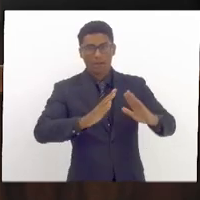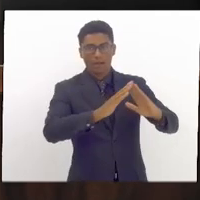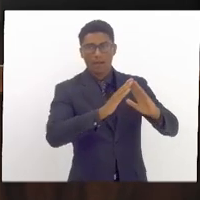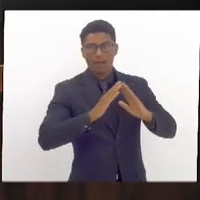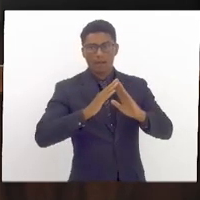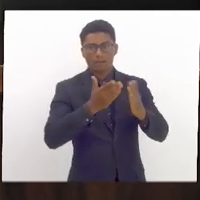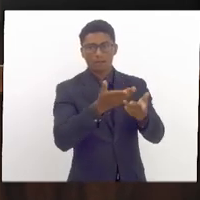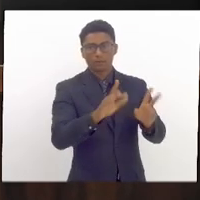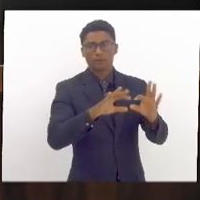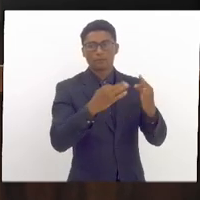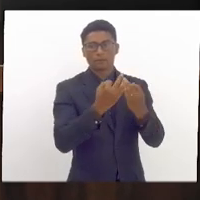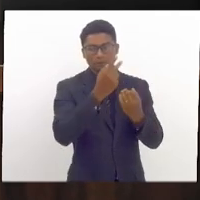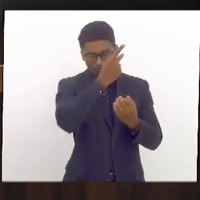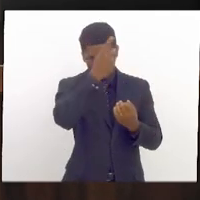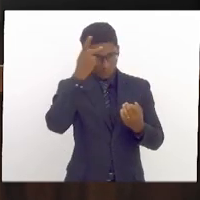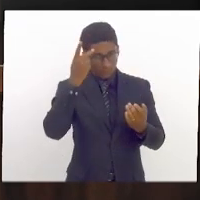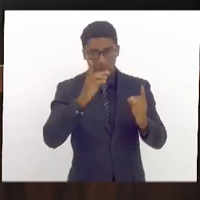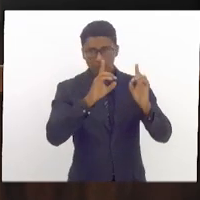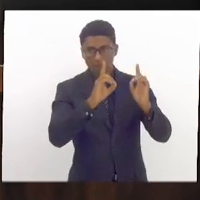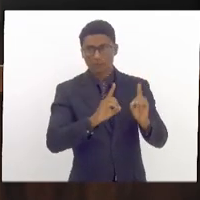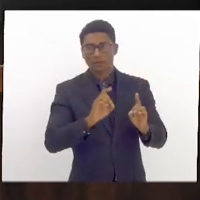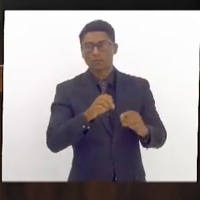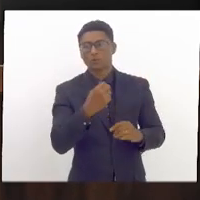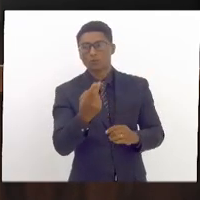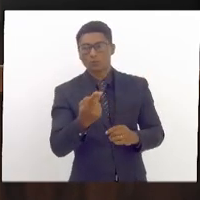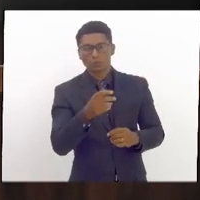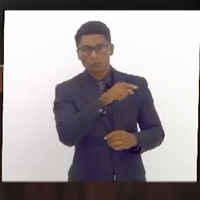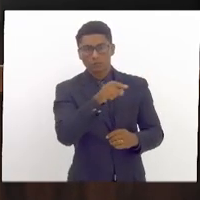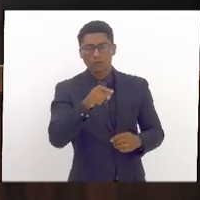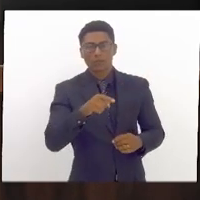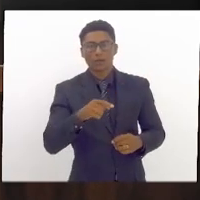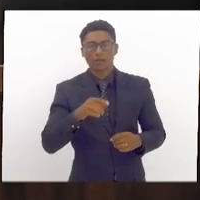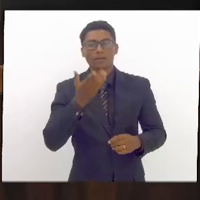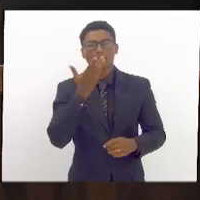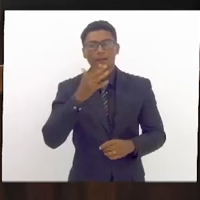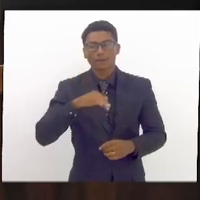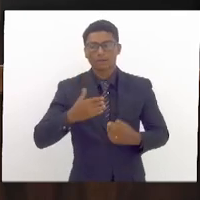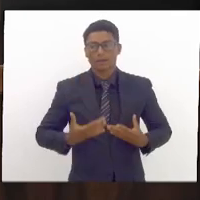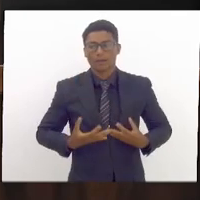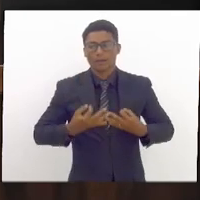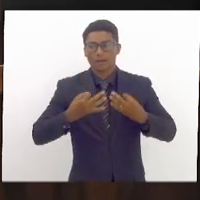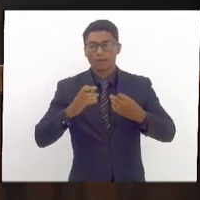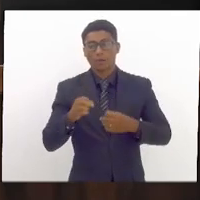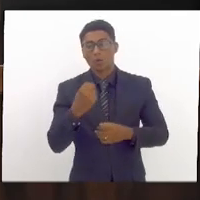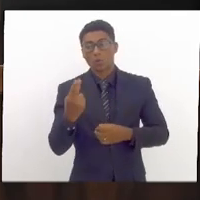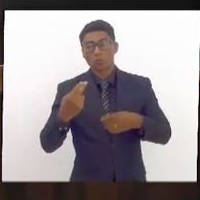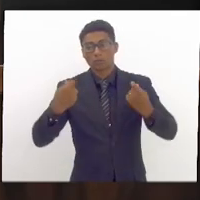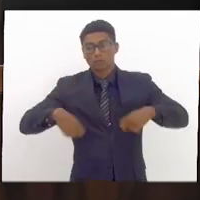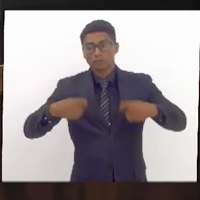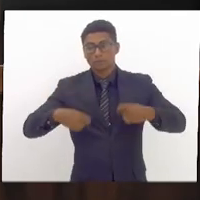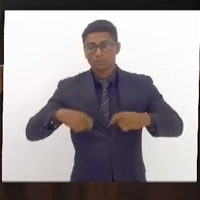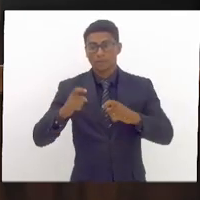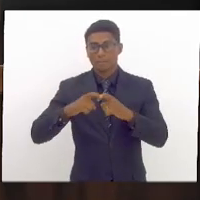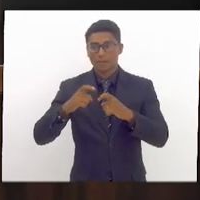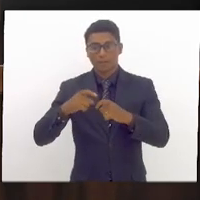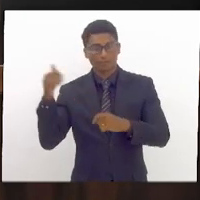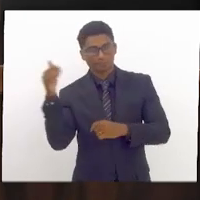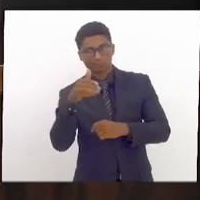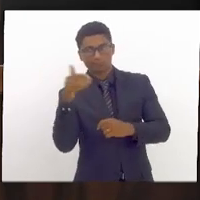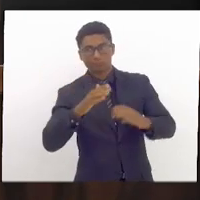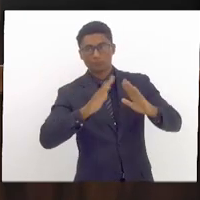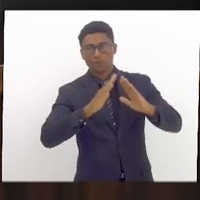pessoas com câncer ou portadores de doenças e necessidades do home care. Parecer das comissões de Constituição e Justiça